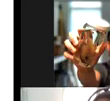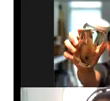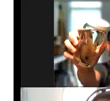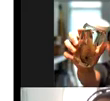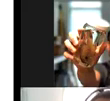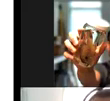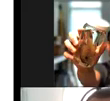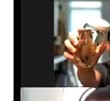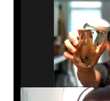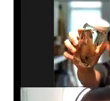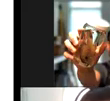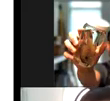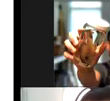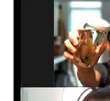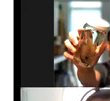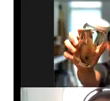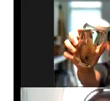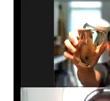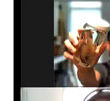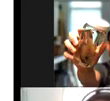eu tenho mais chance de encontrar aquela espécie.